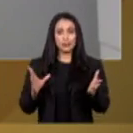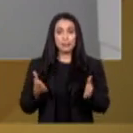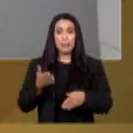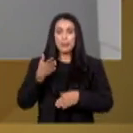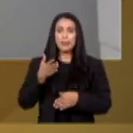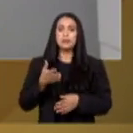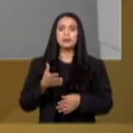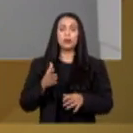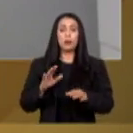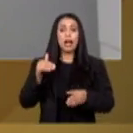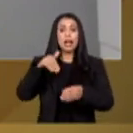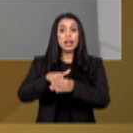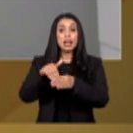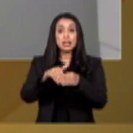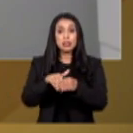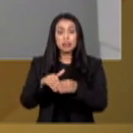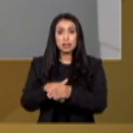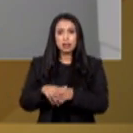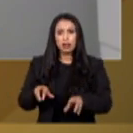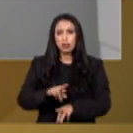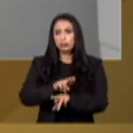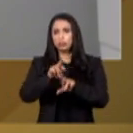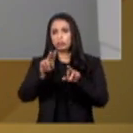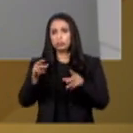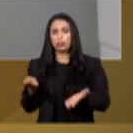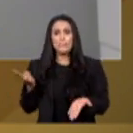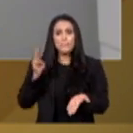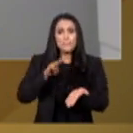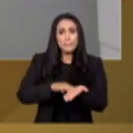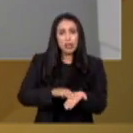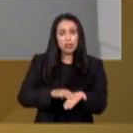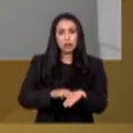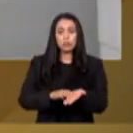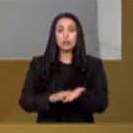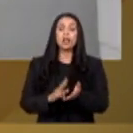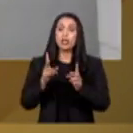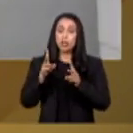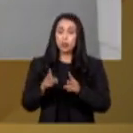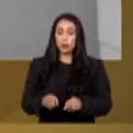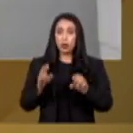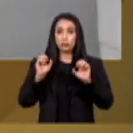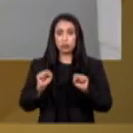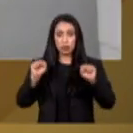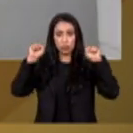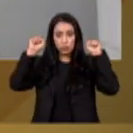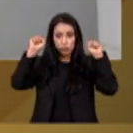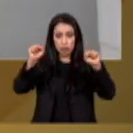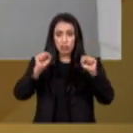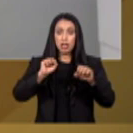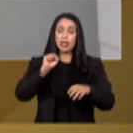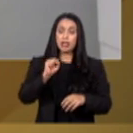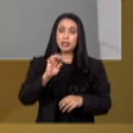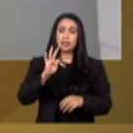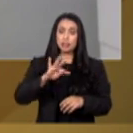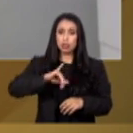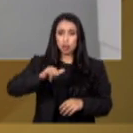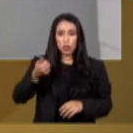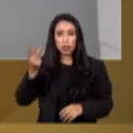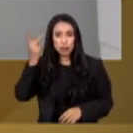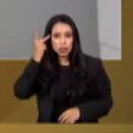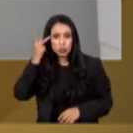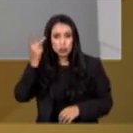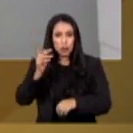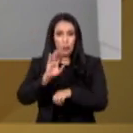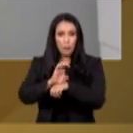dirigente de tribunais compostos com baixo número de membros como é o caso do tribunal de justiça do estado de são paulo indiferentemente que percorre